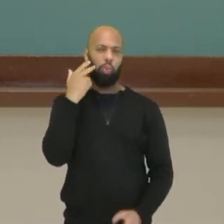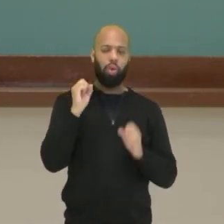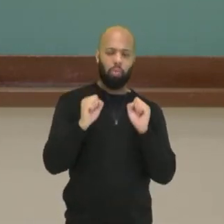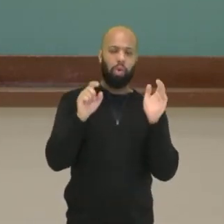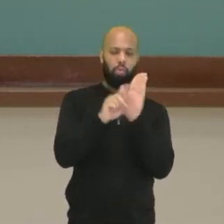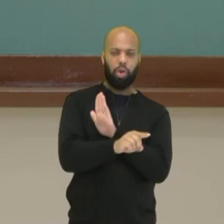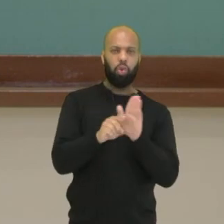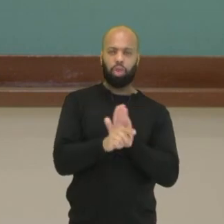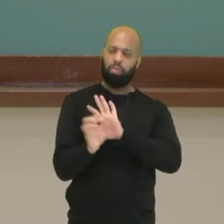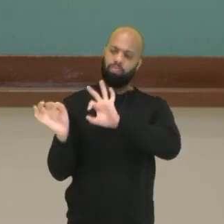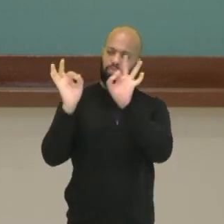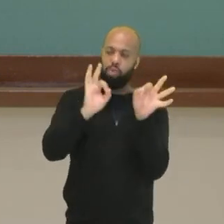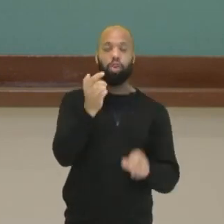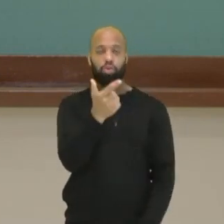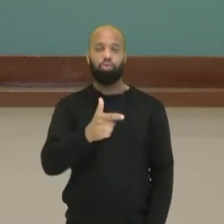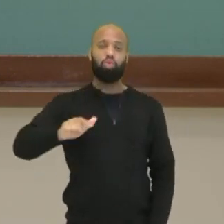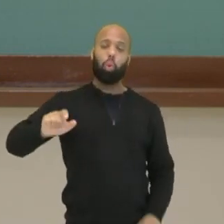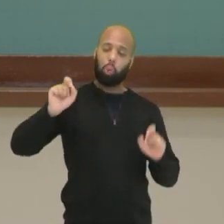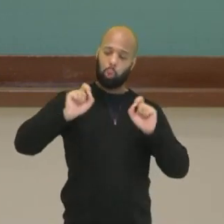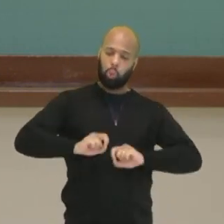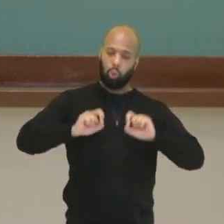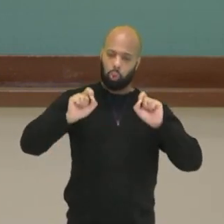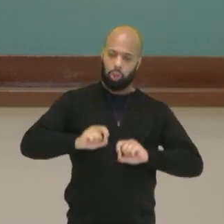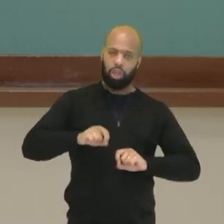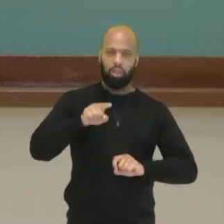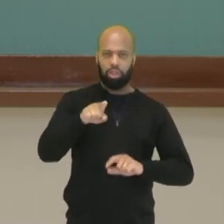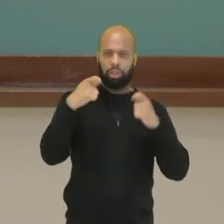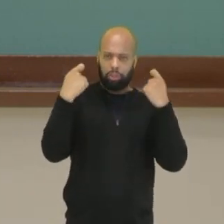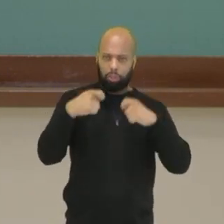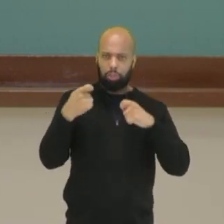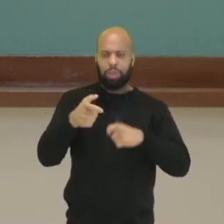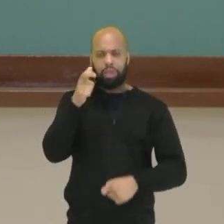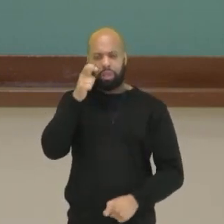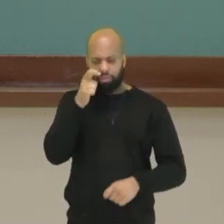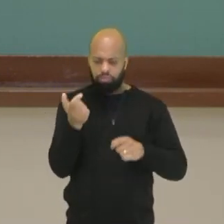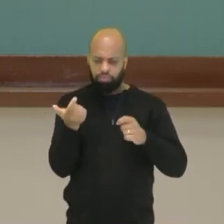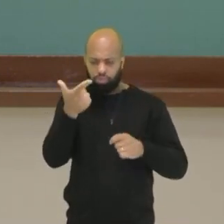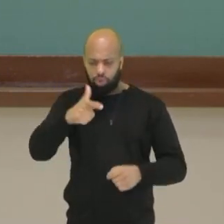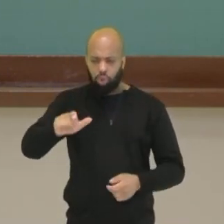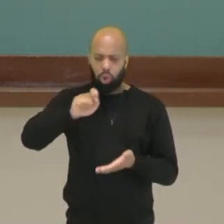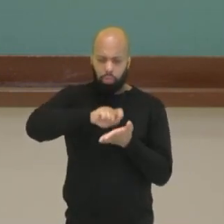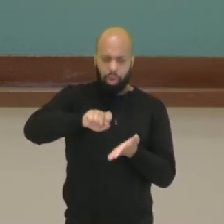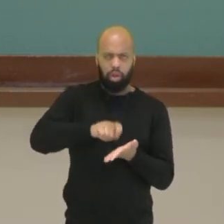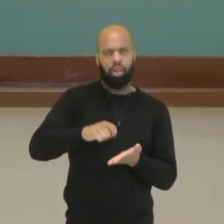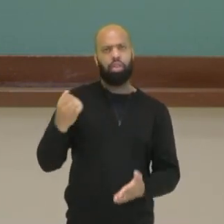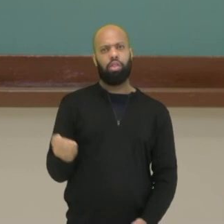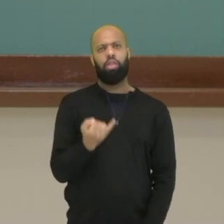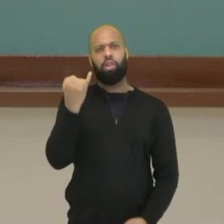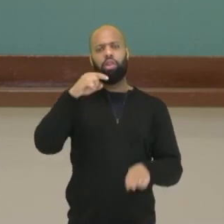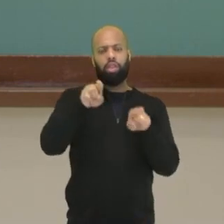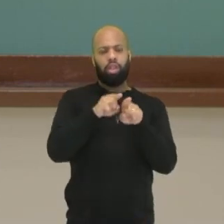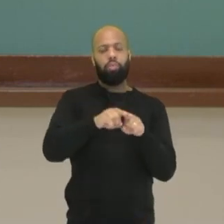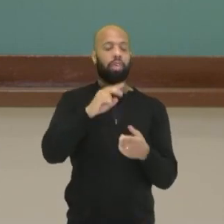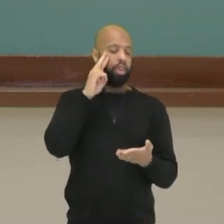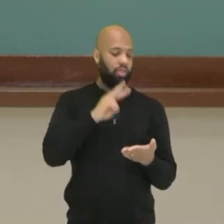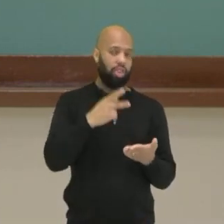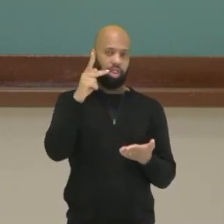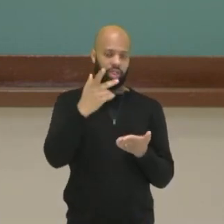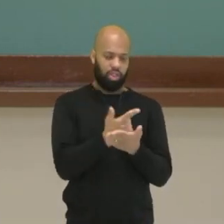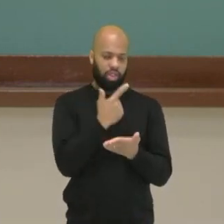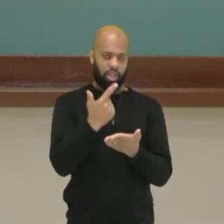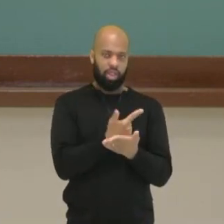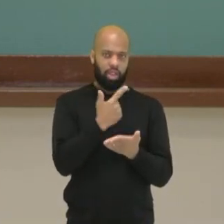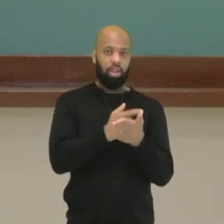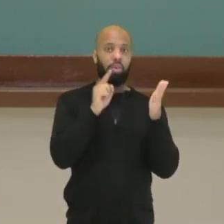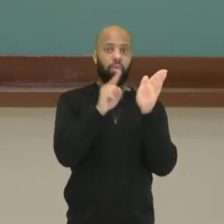pode ver e rever, voltar nessa aula quantas vezes for necessário, faça anotações, veja no teu livro didático, pergunte para o teu